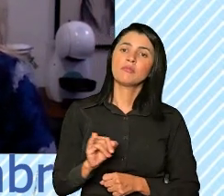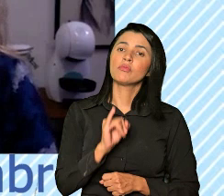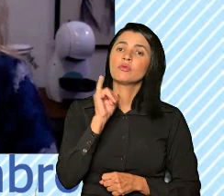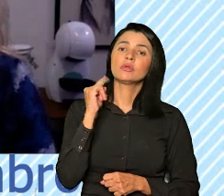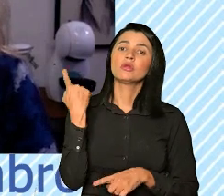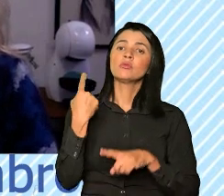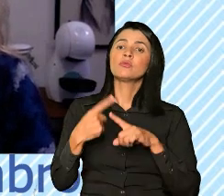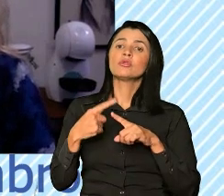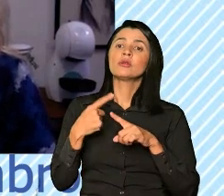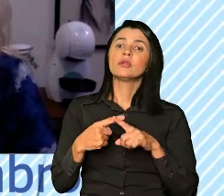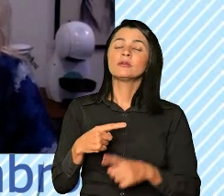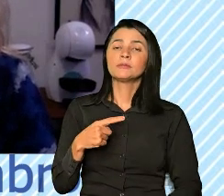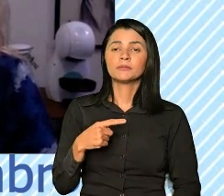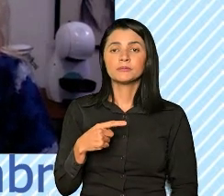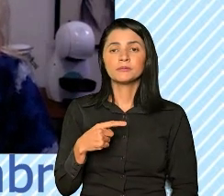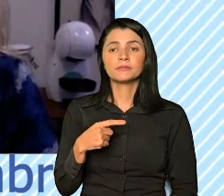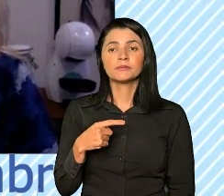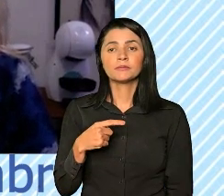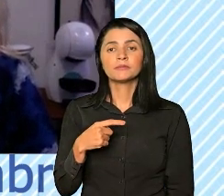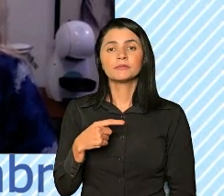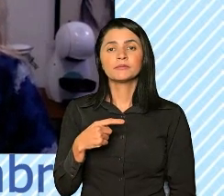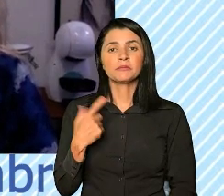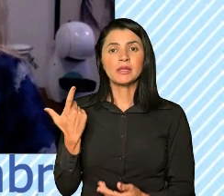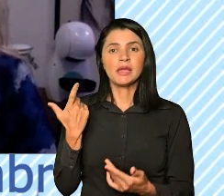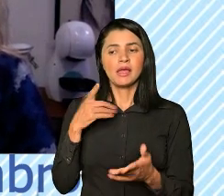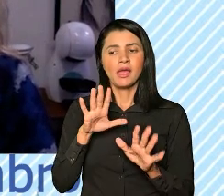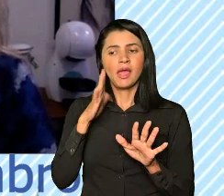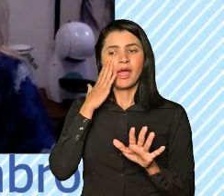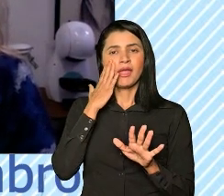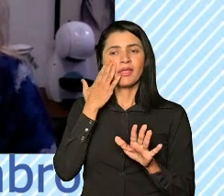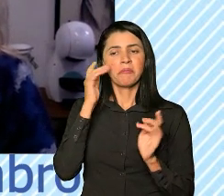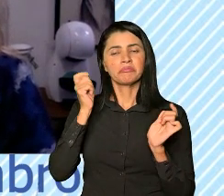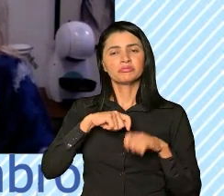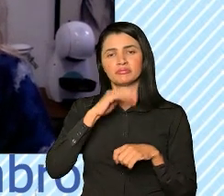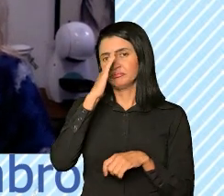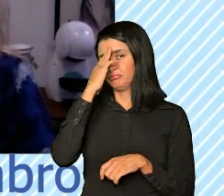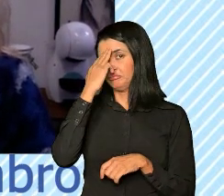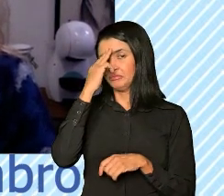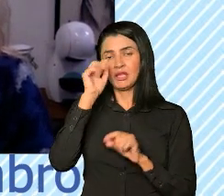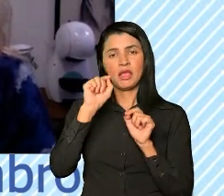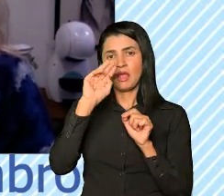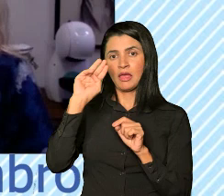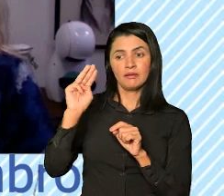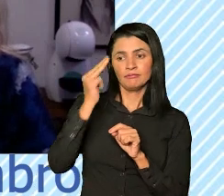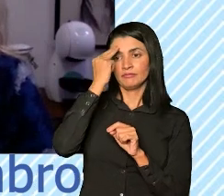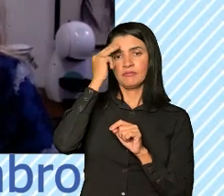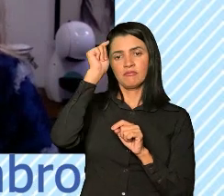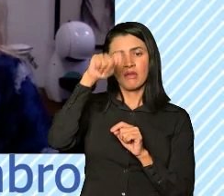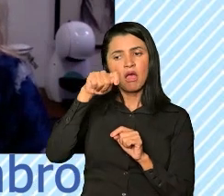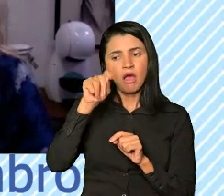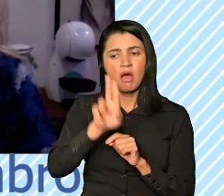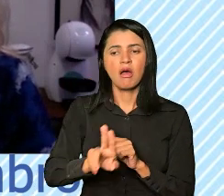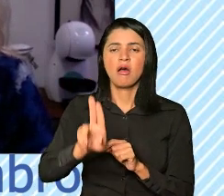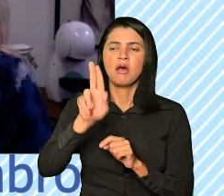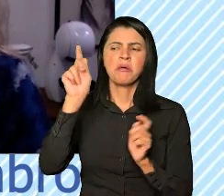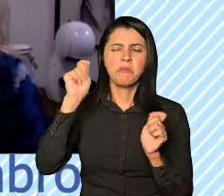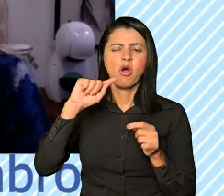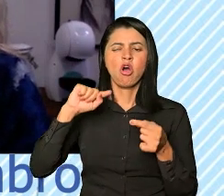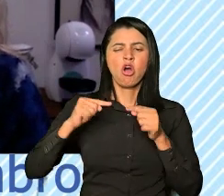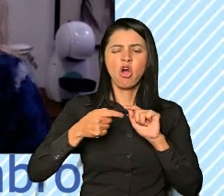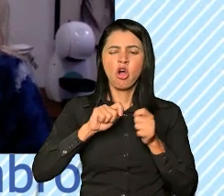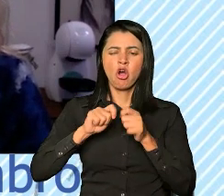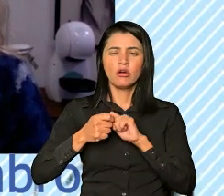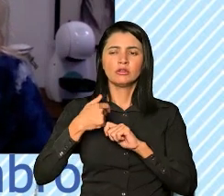porque essa desmistificação permite entender que a memória é, de fato, apropriável e moldável a